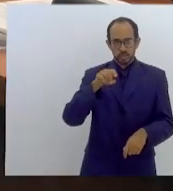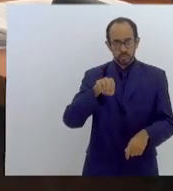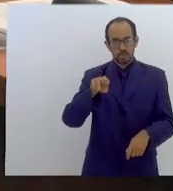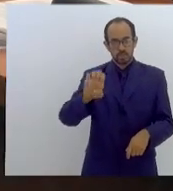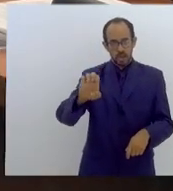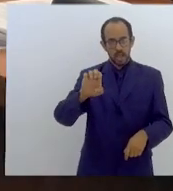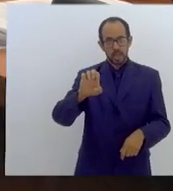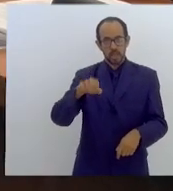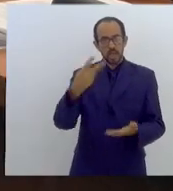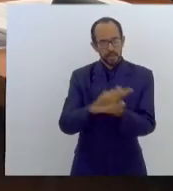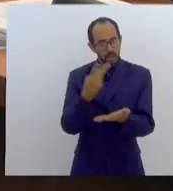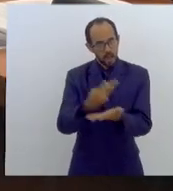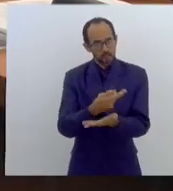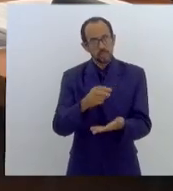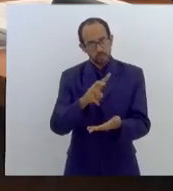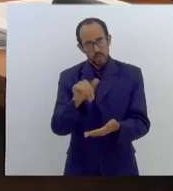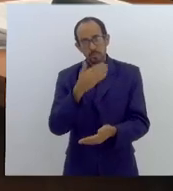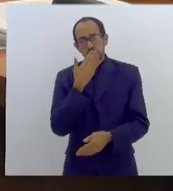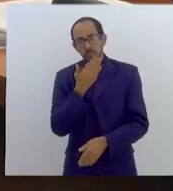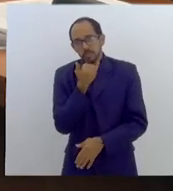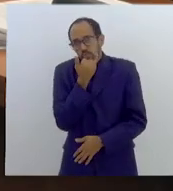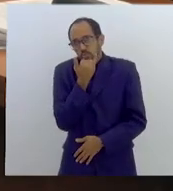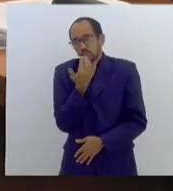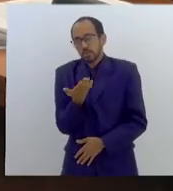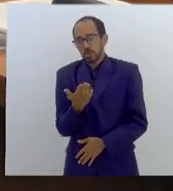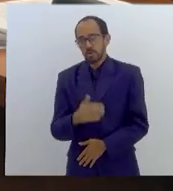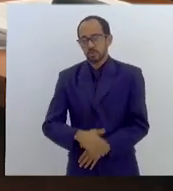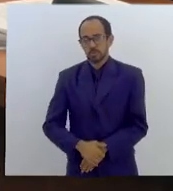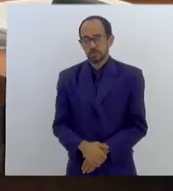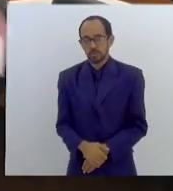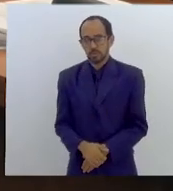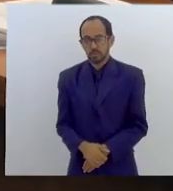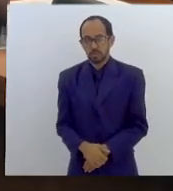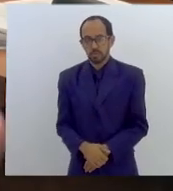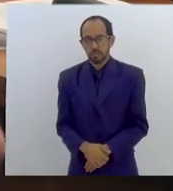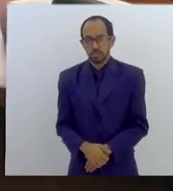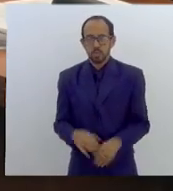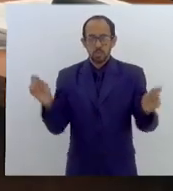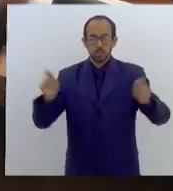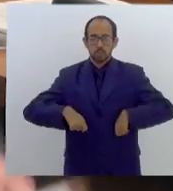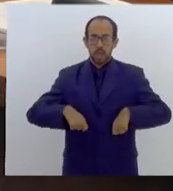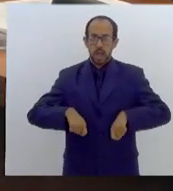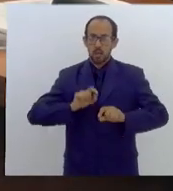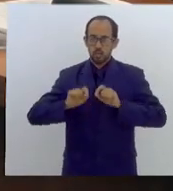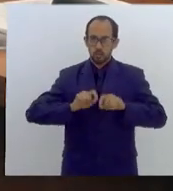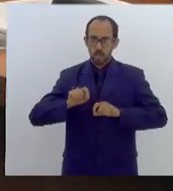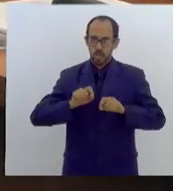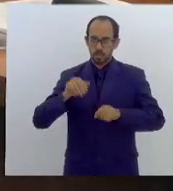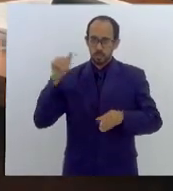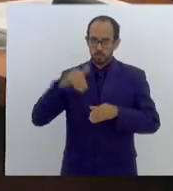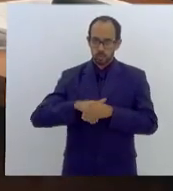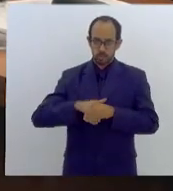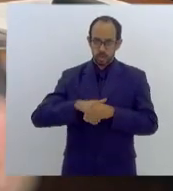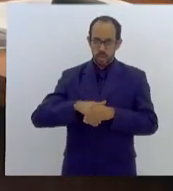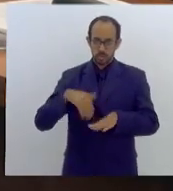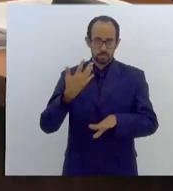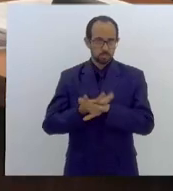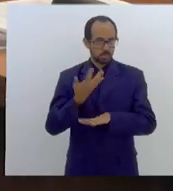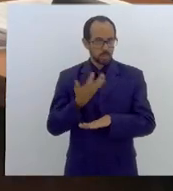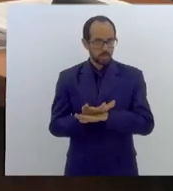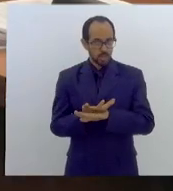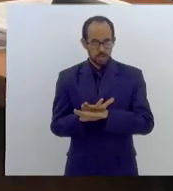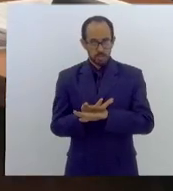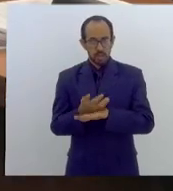desculpa. O que não pode é votar. Favor, eu vou encerrar para concluir. O que não podemos é votar numa matéria